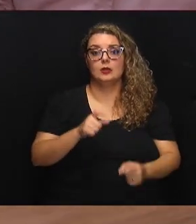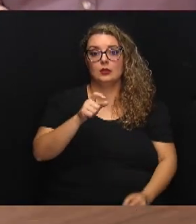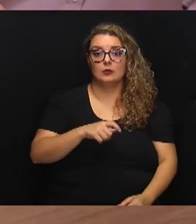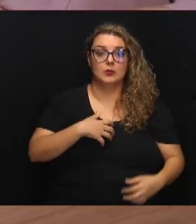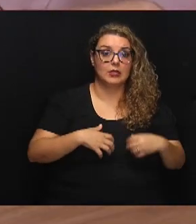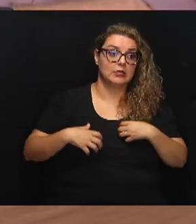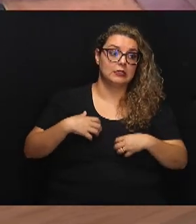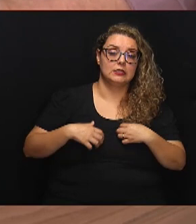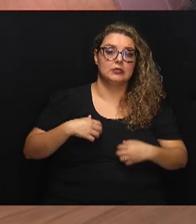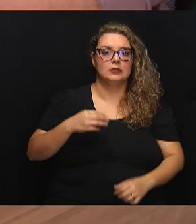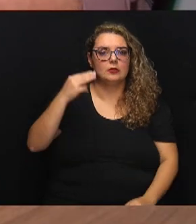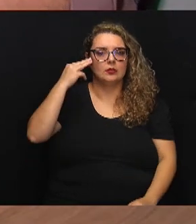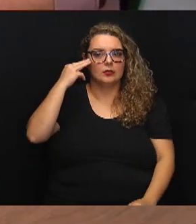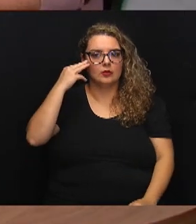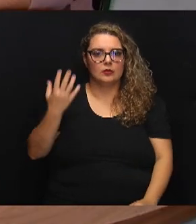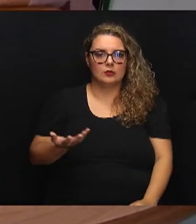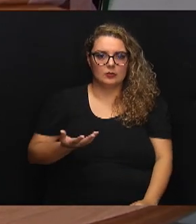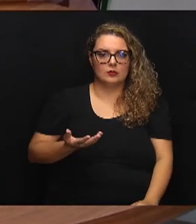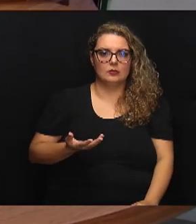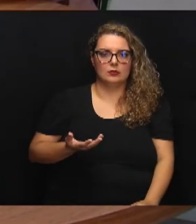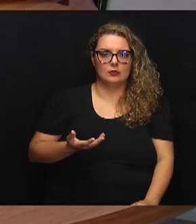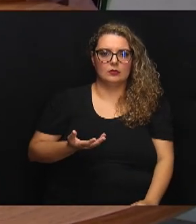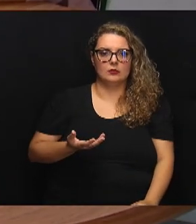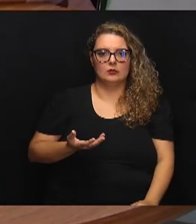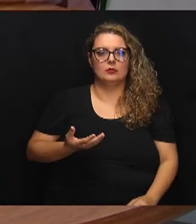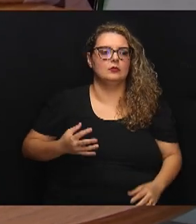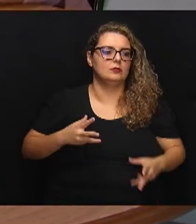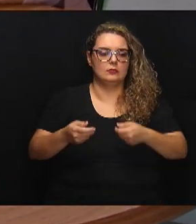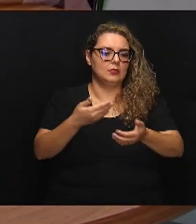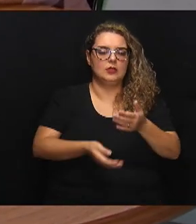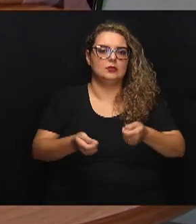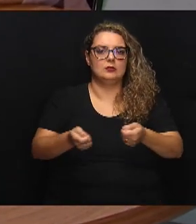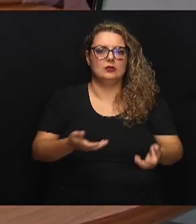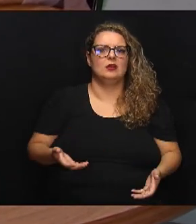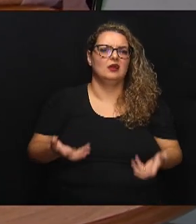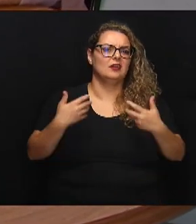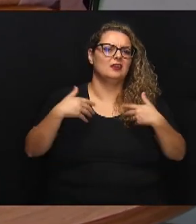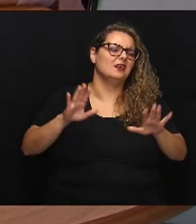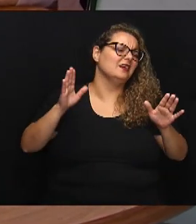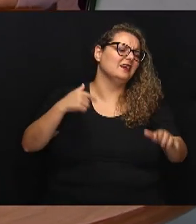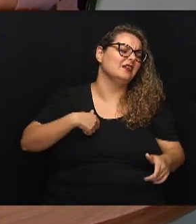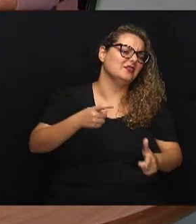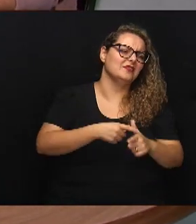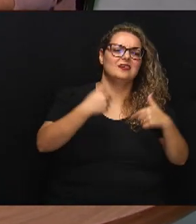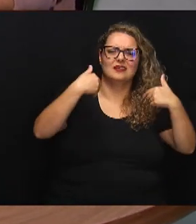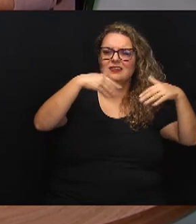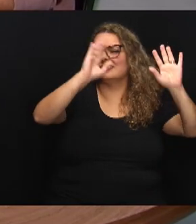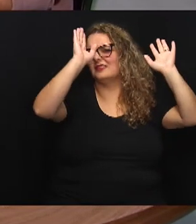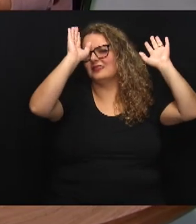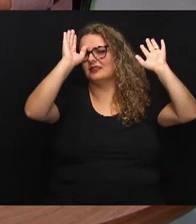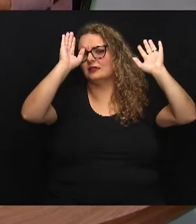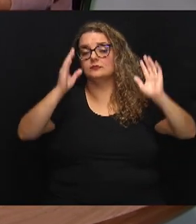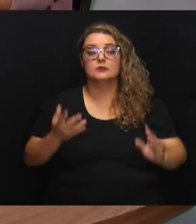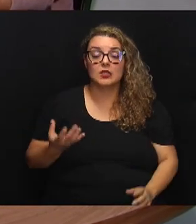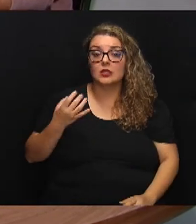e mentalmente ela fica assim, totalmente descontrolada e às vezes ela fala, quer saber, tô devendo, esquece, agora isso vai pro pau. E aí se você